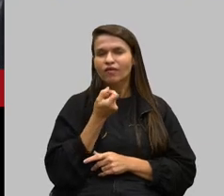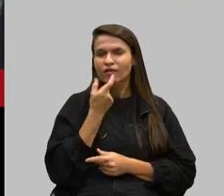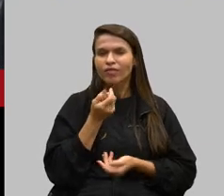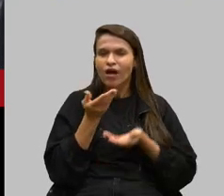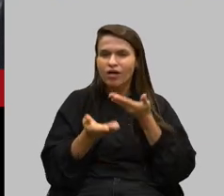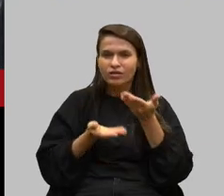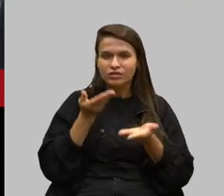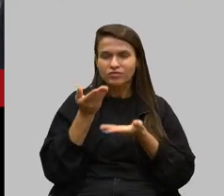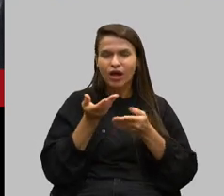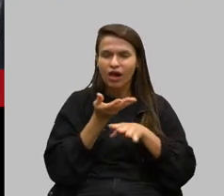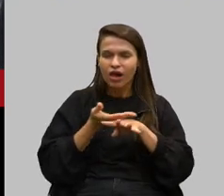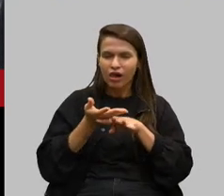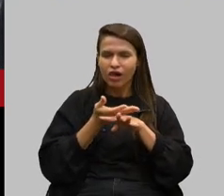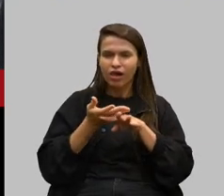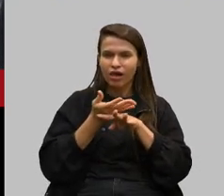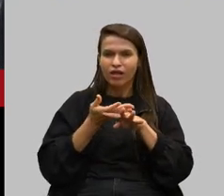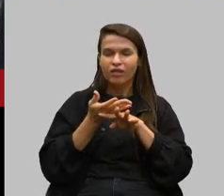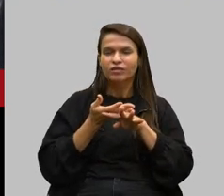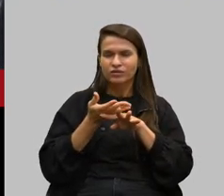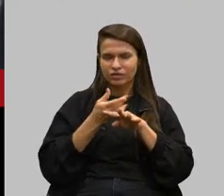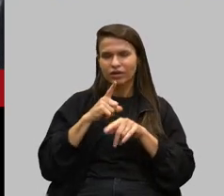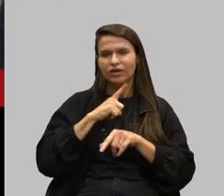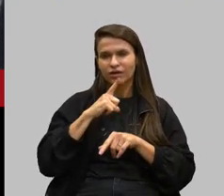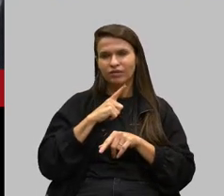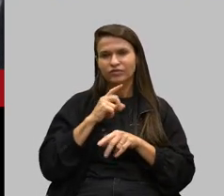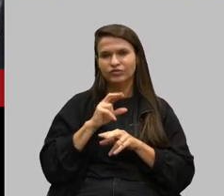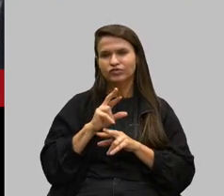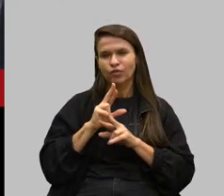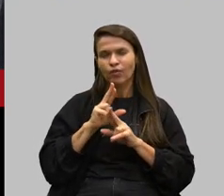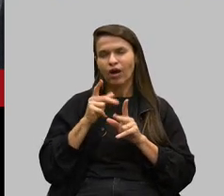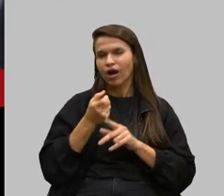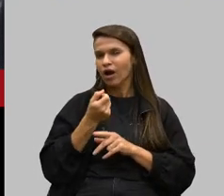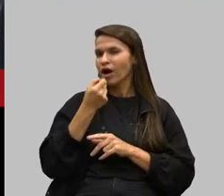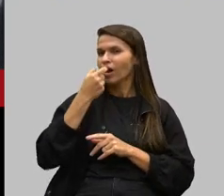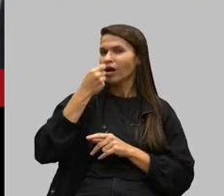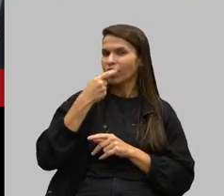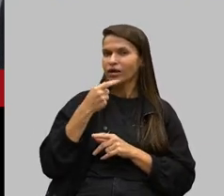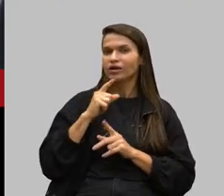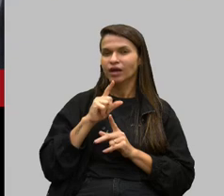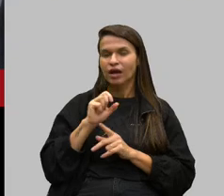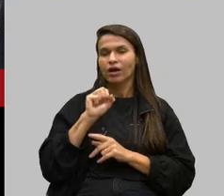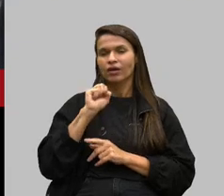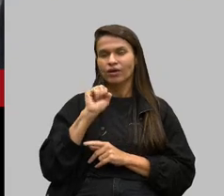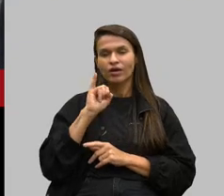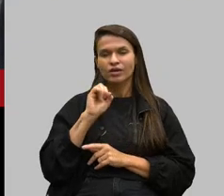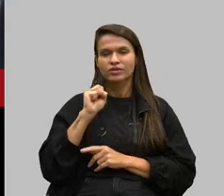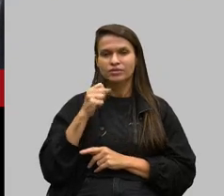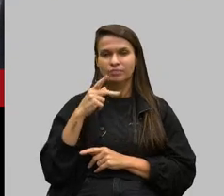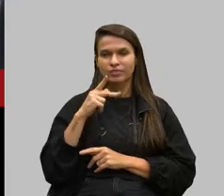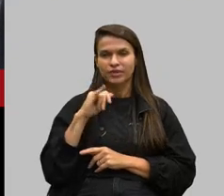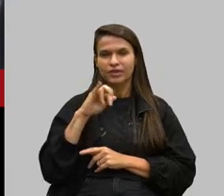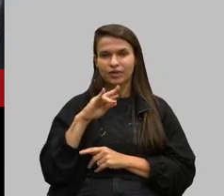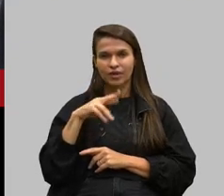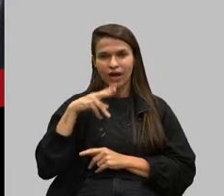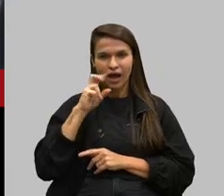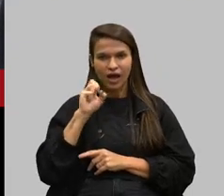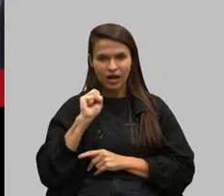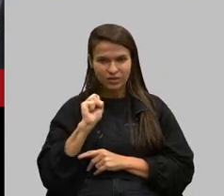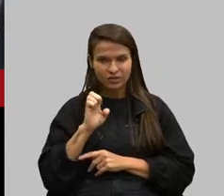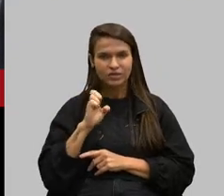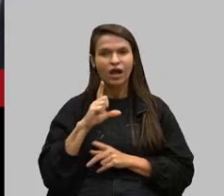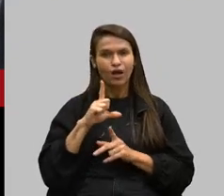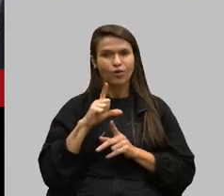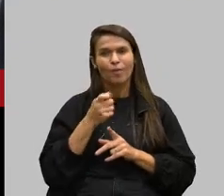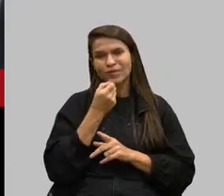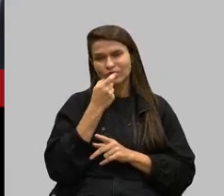oral diferente do que os remédios convencionais da am que é o espasa e usou gesma medicamentos de R 3 milhões